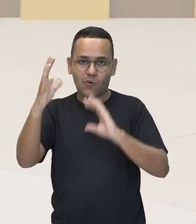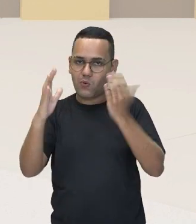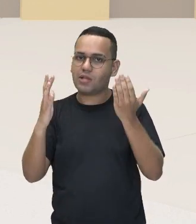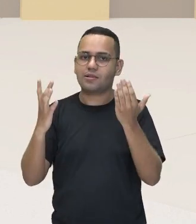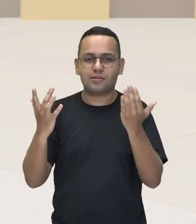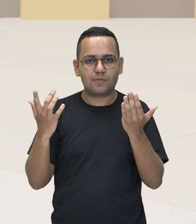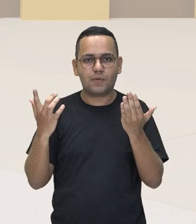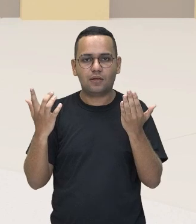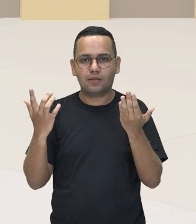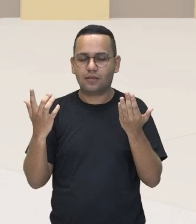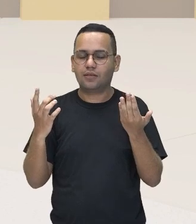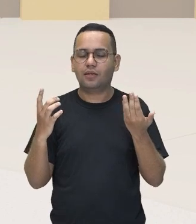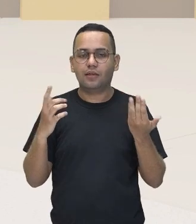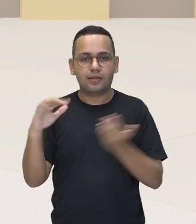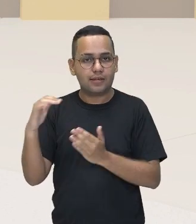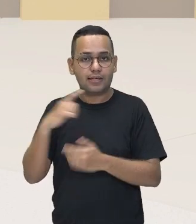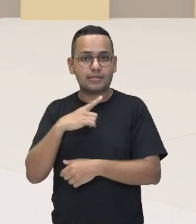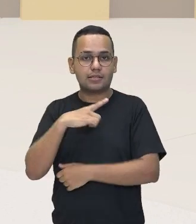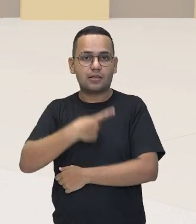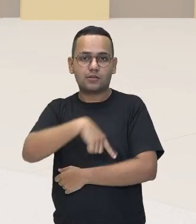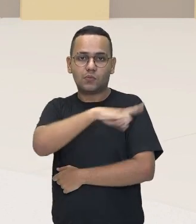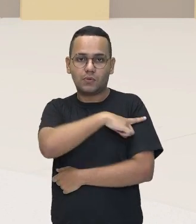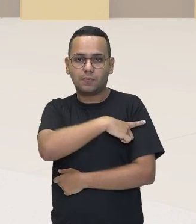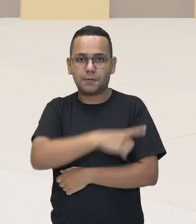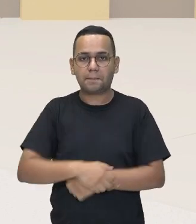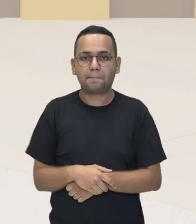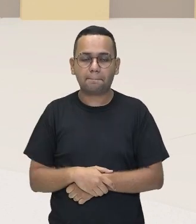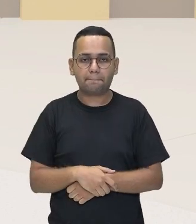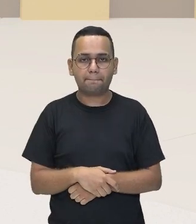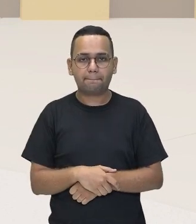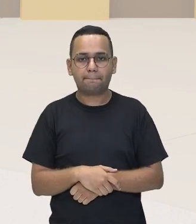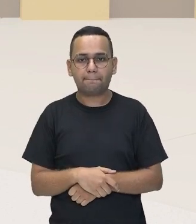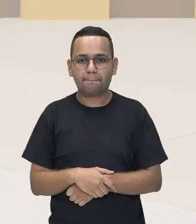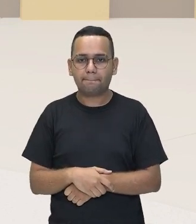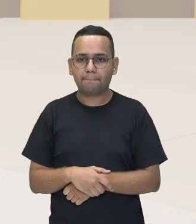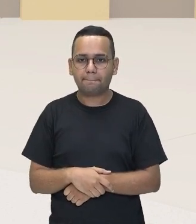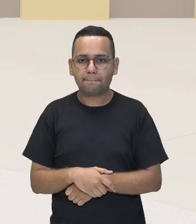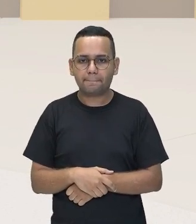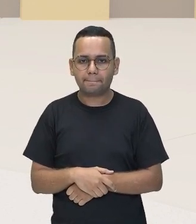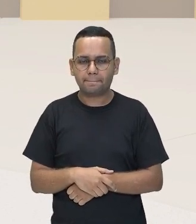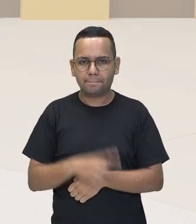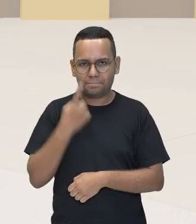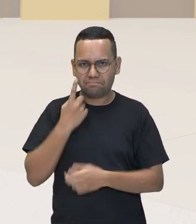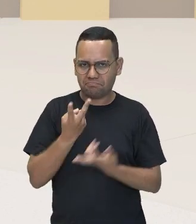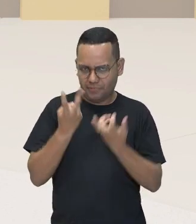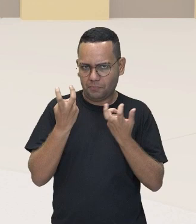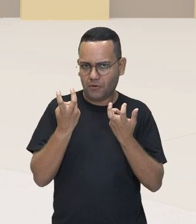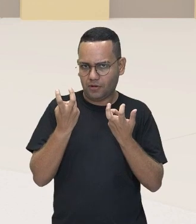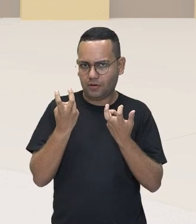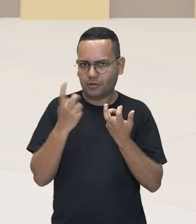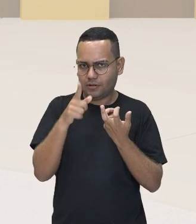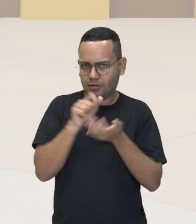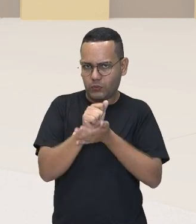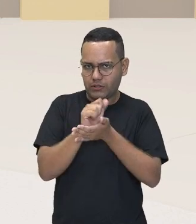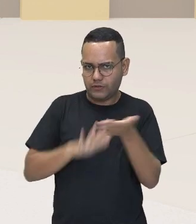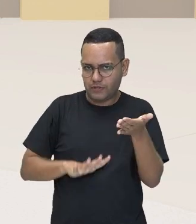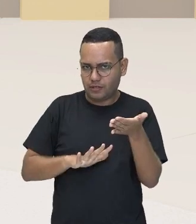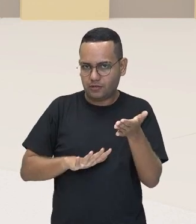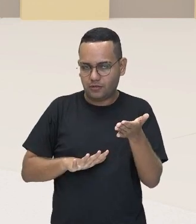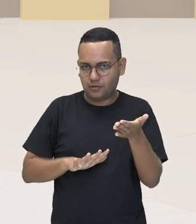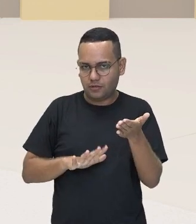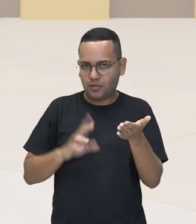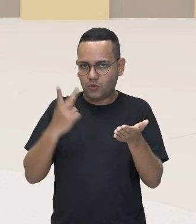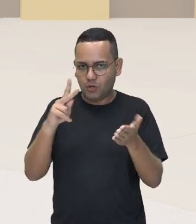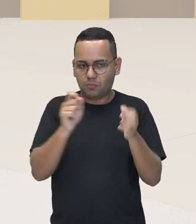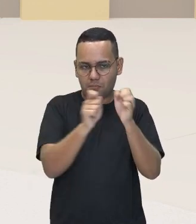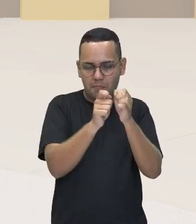do primeiro ano, né, da primeira série, então, do ensino médio. Olha a importância, então, do teu trabalho, né? Olha a importância, então, do teu